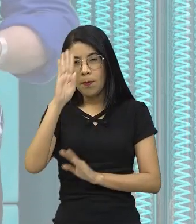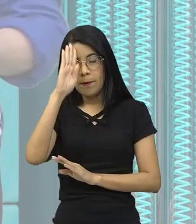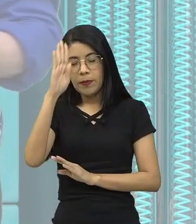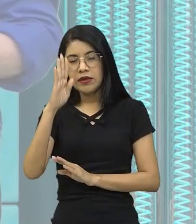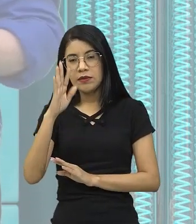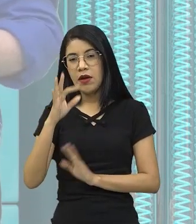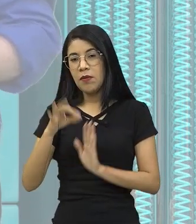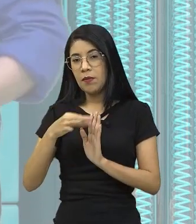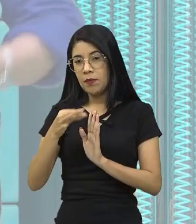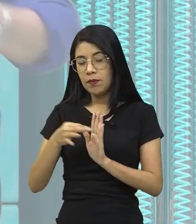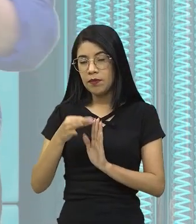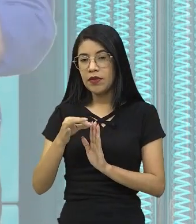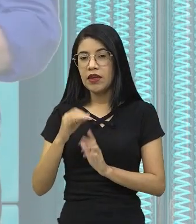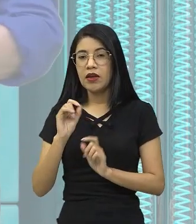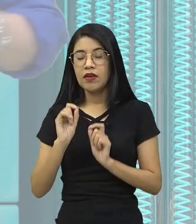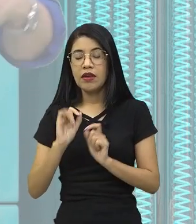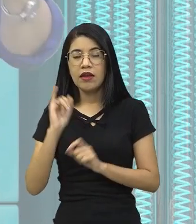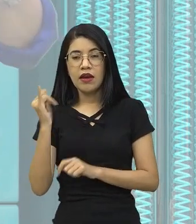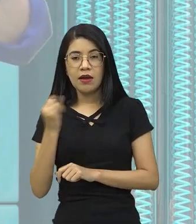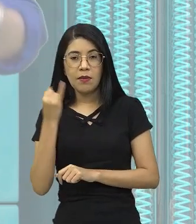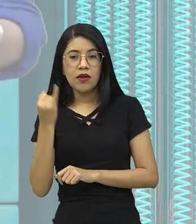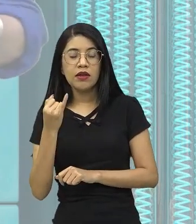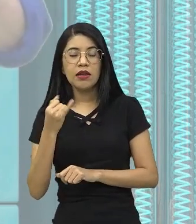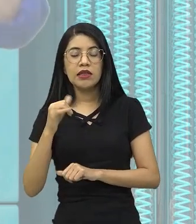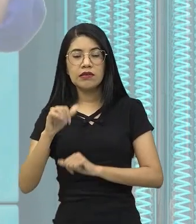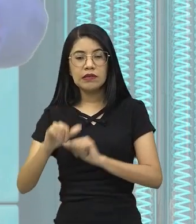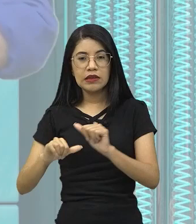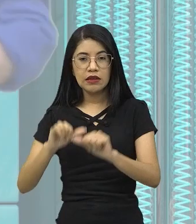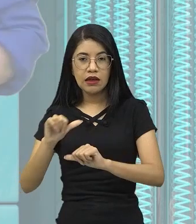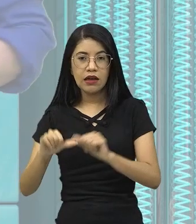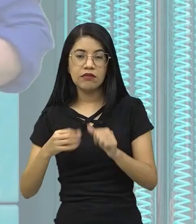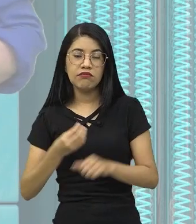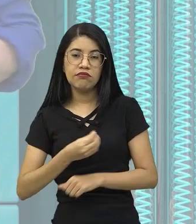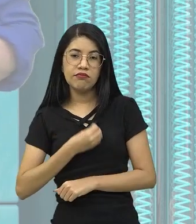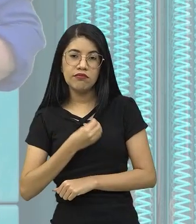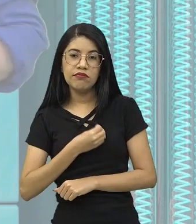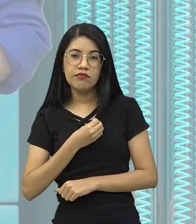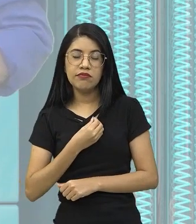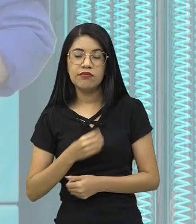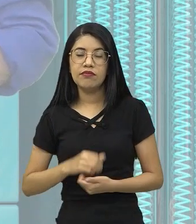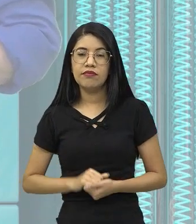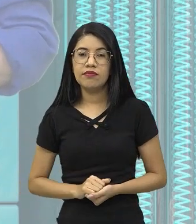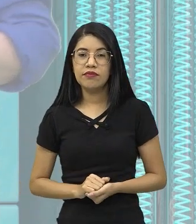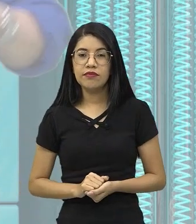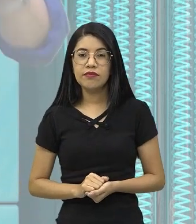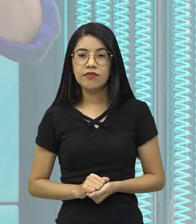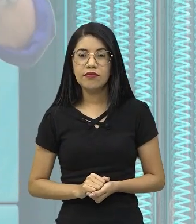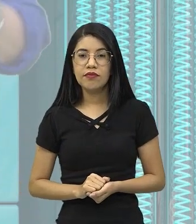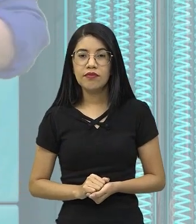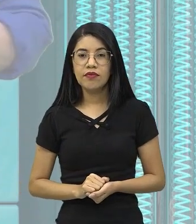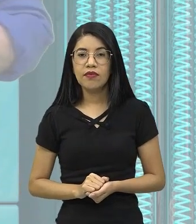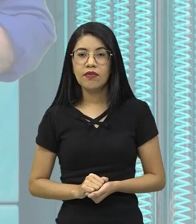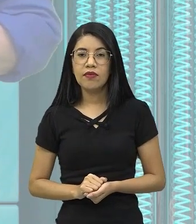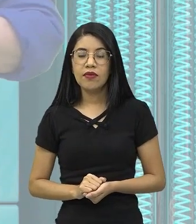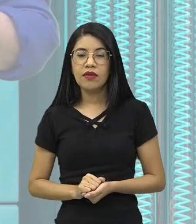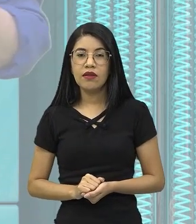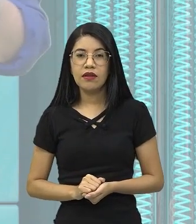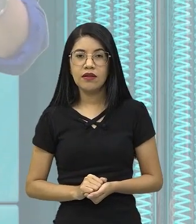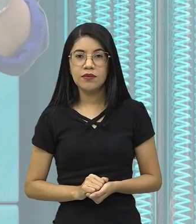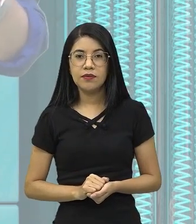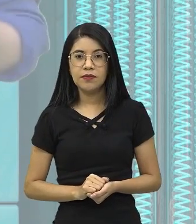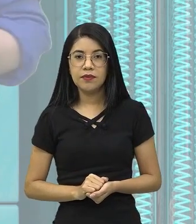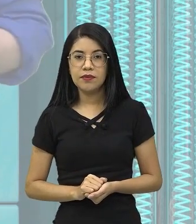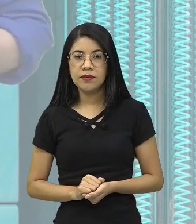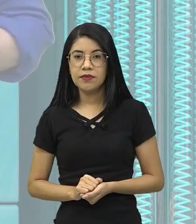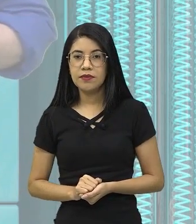central sobre a importância das mudanças na nossa vida, conforme está escrito aí. Muito bem. Agora nós vamos,